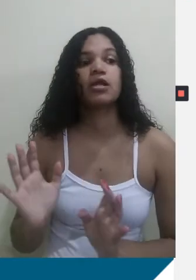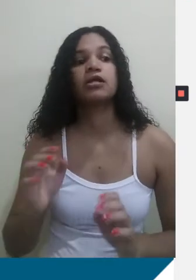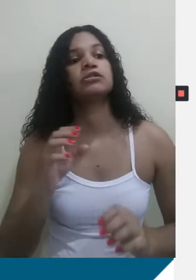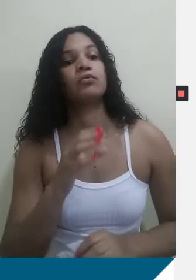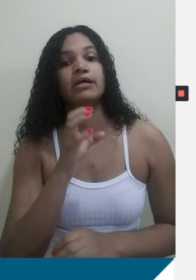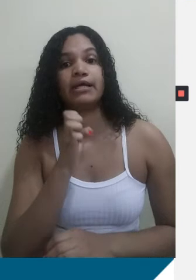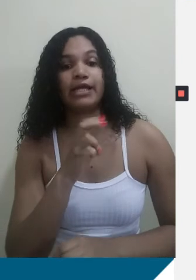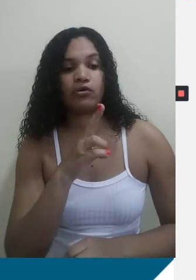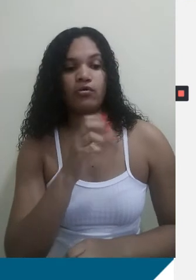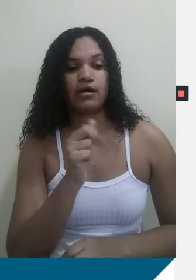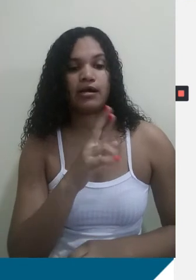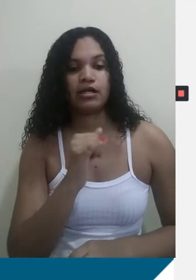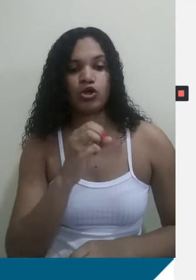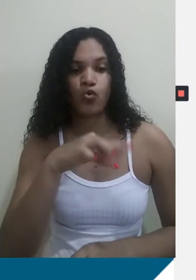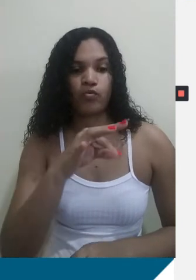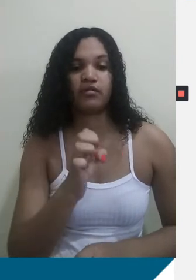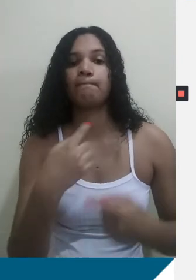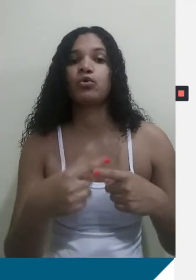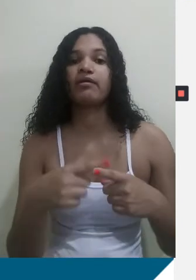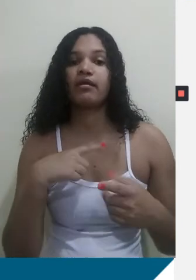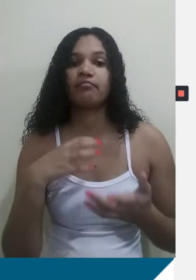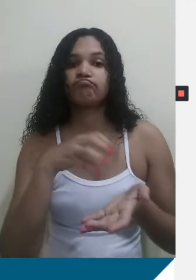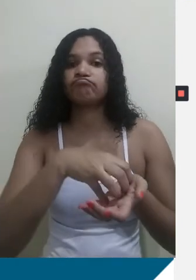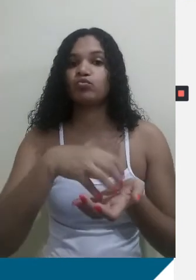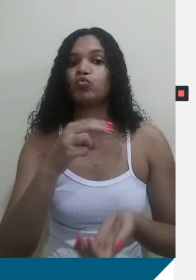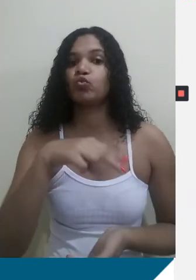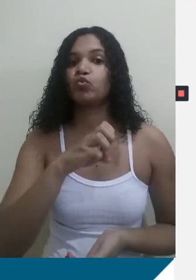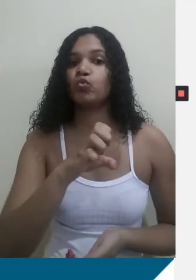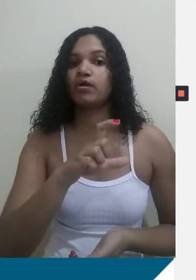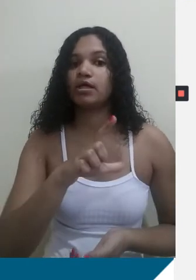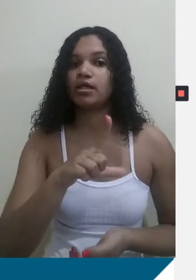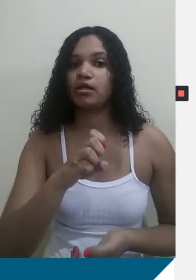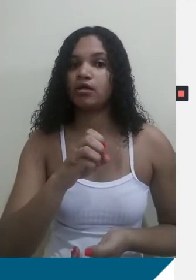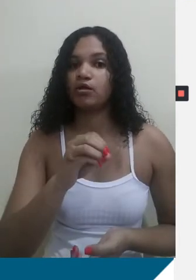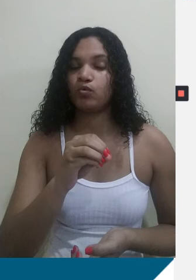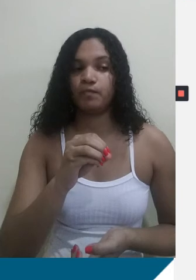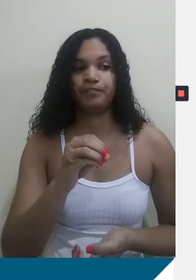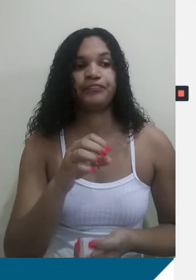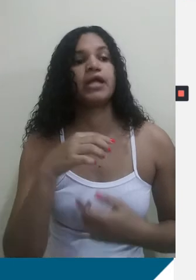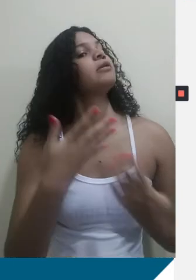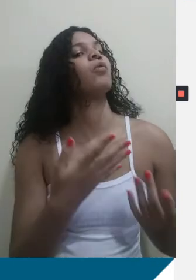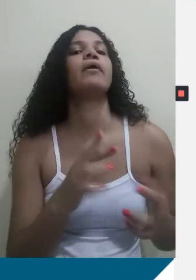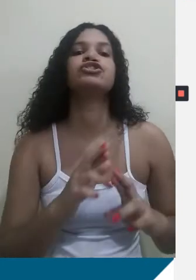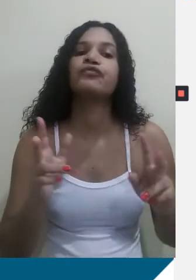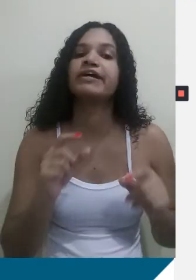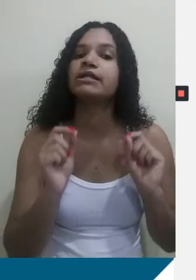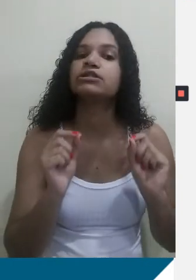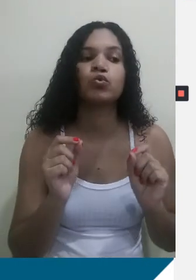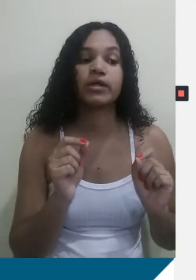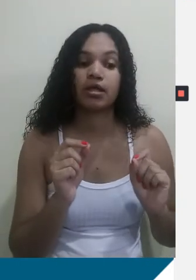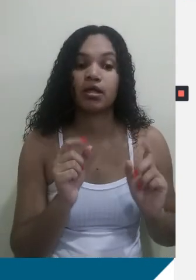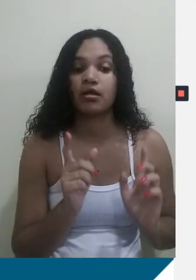como uma célula eucarionte. Só que há diferenciação devido à presença de estruturas